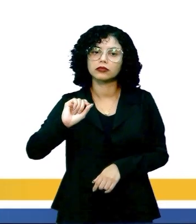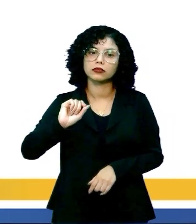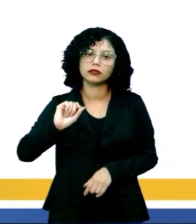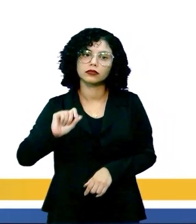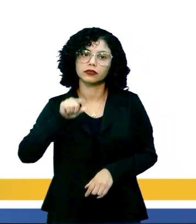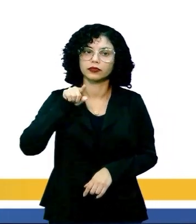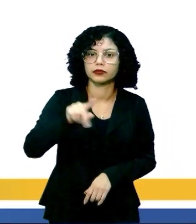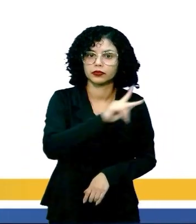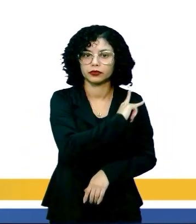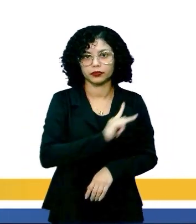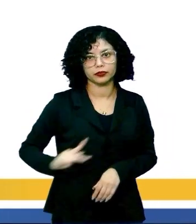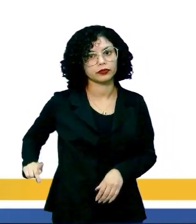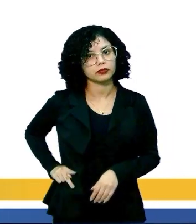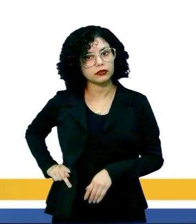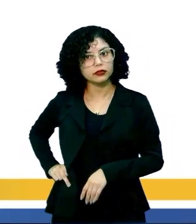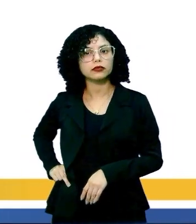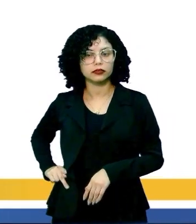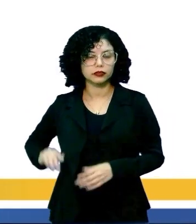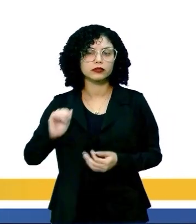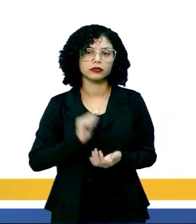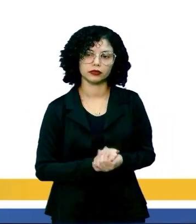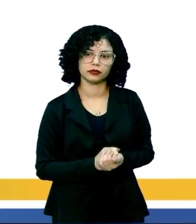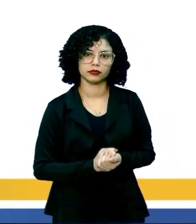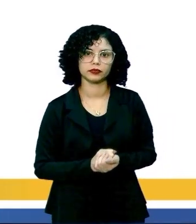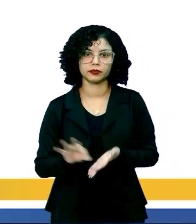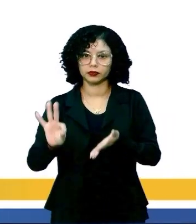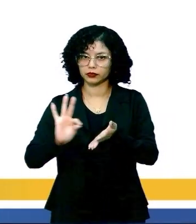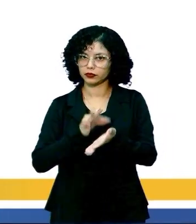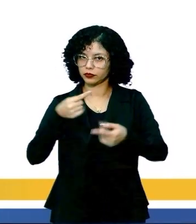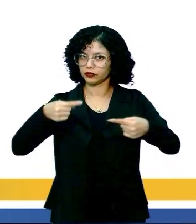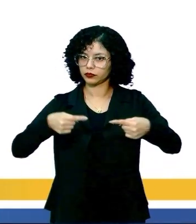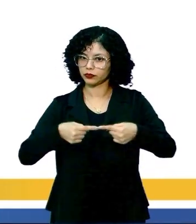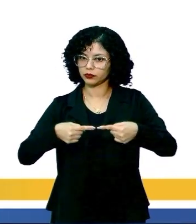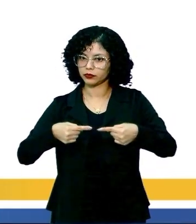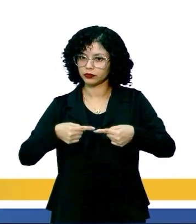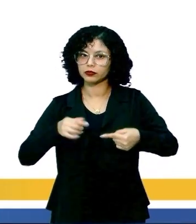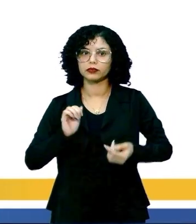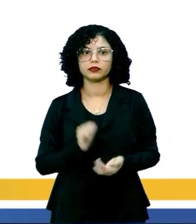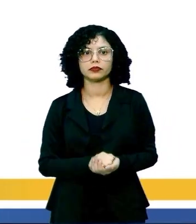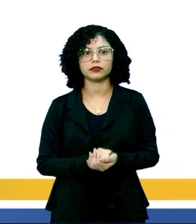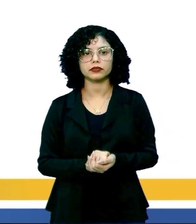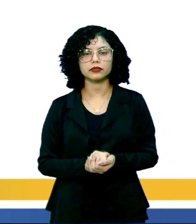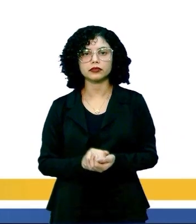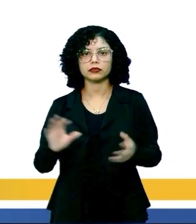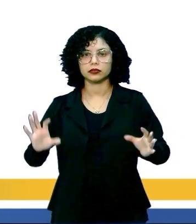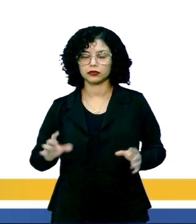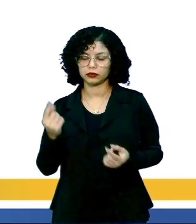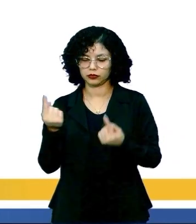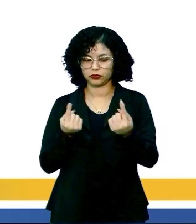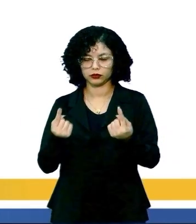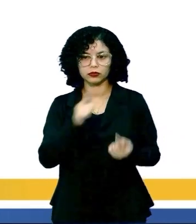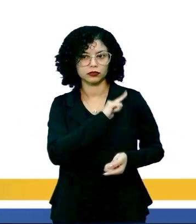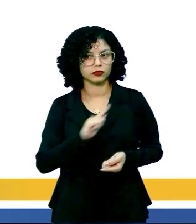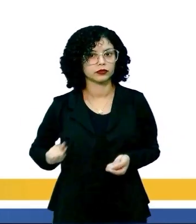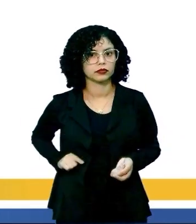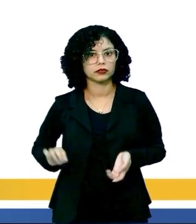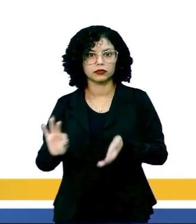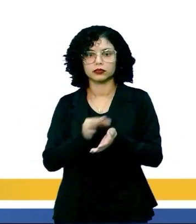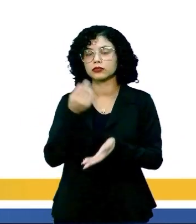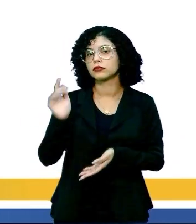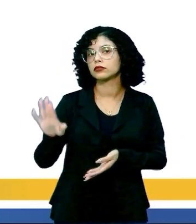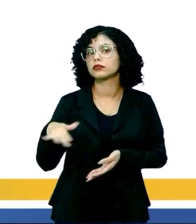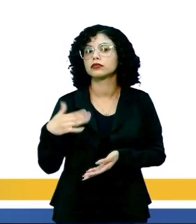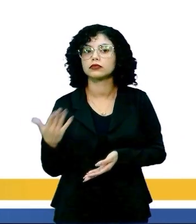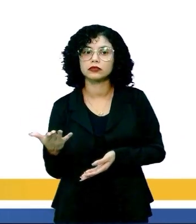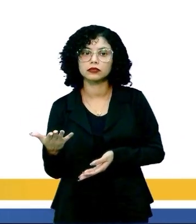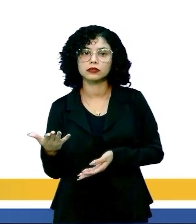esse presidente Campos Salles, né, que assinou o acordo entre os governadores. Então, ele está se referindo a